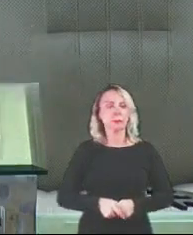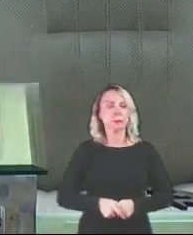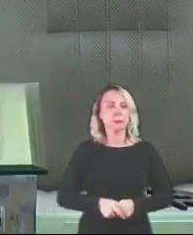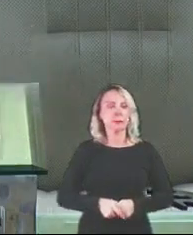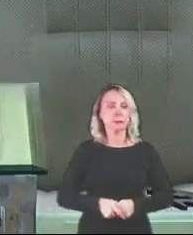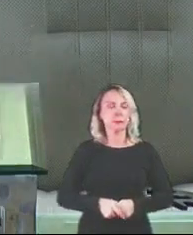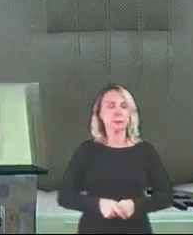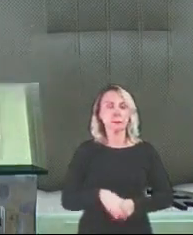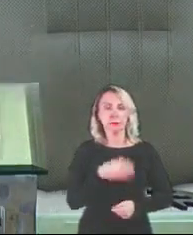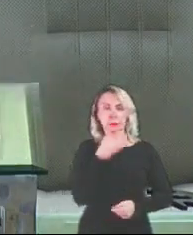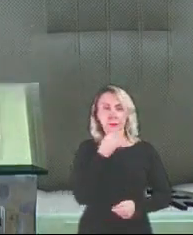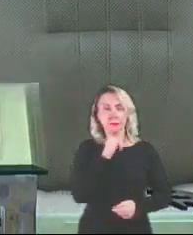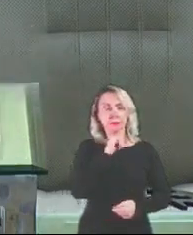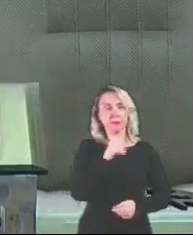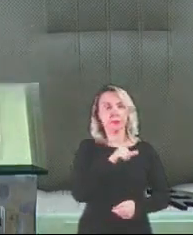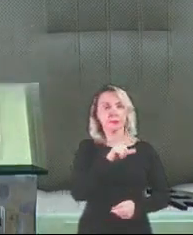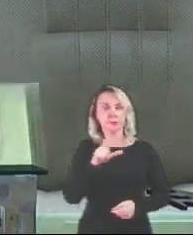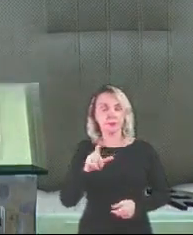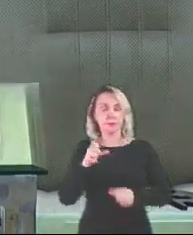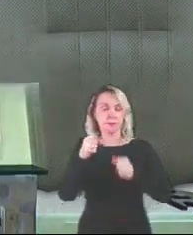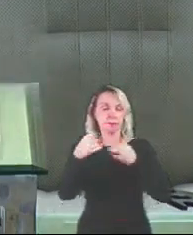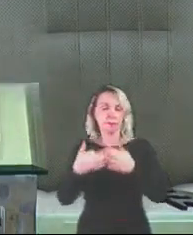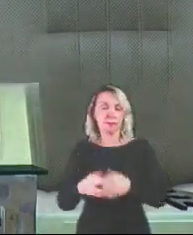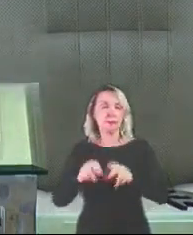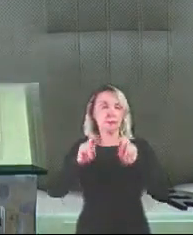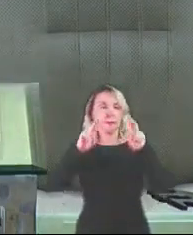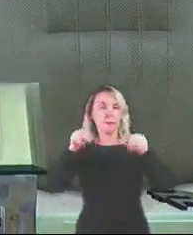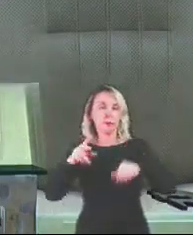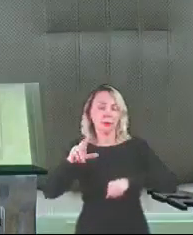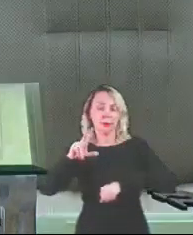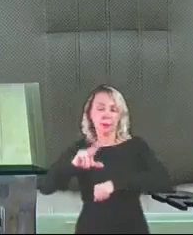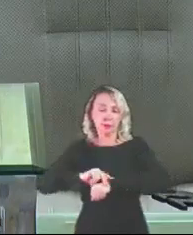E Joel vai falar da invasão de gafanhotos, irmãos.